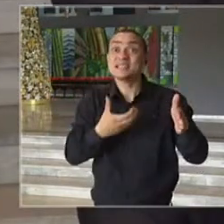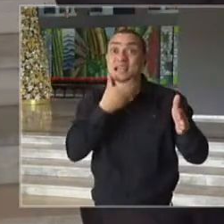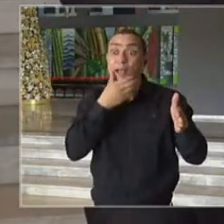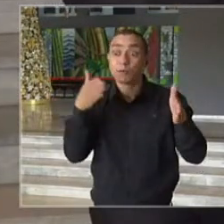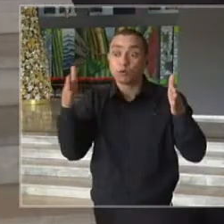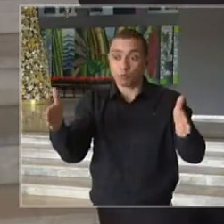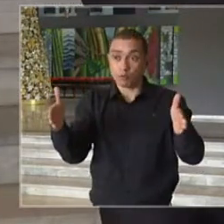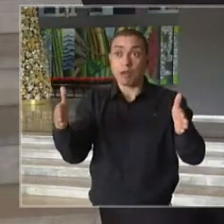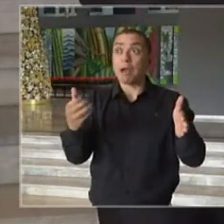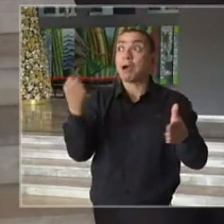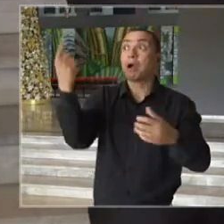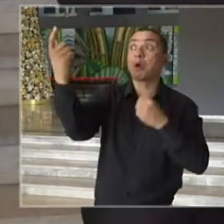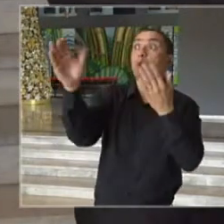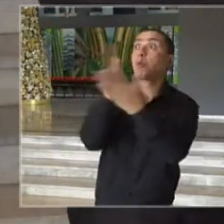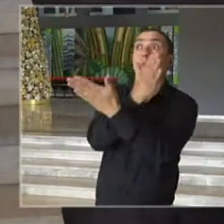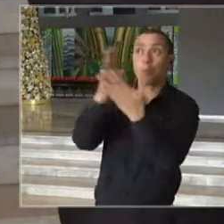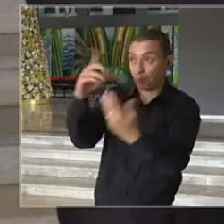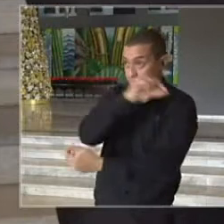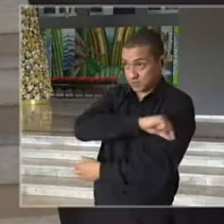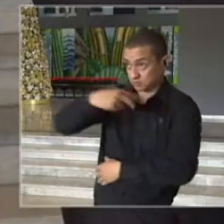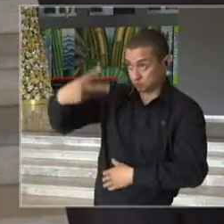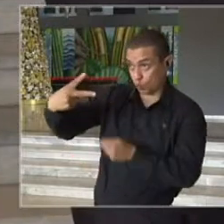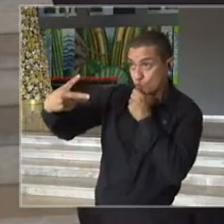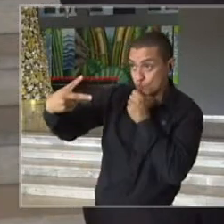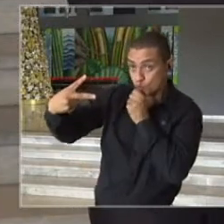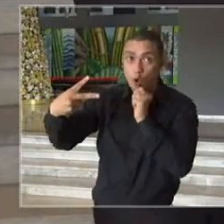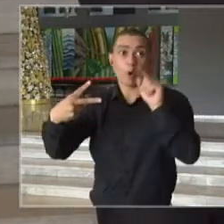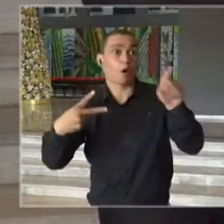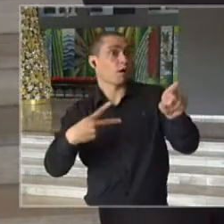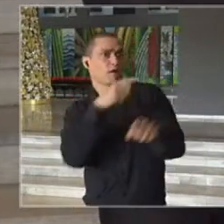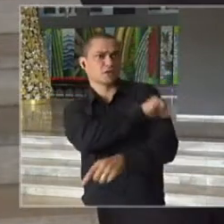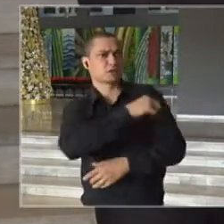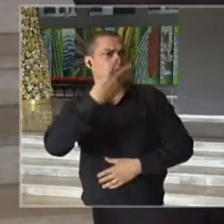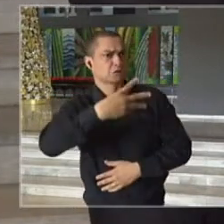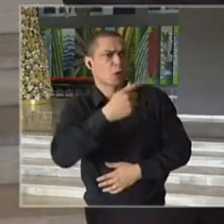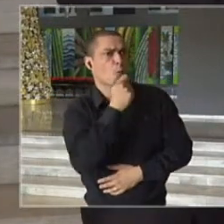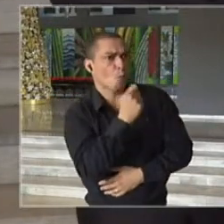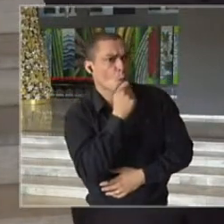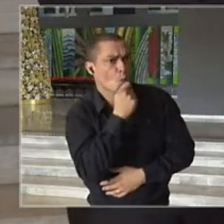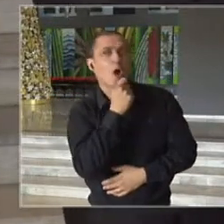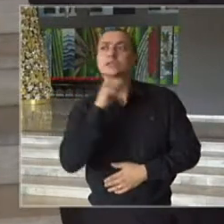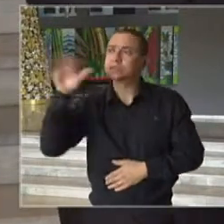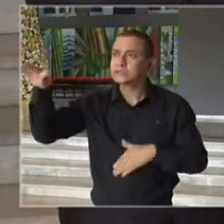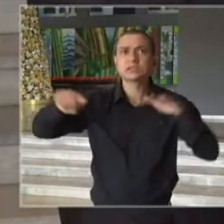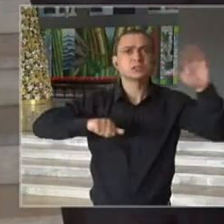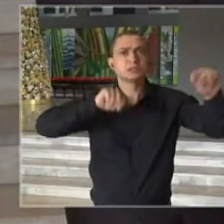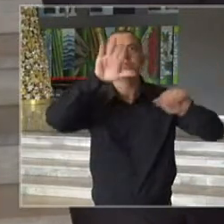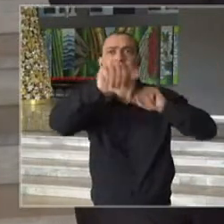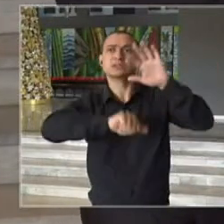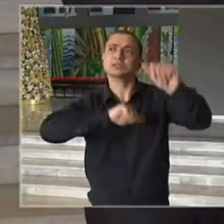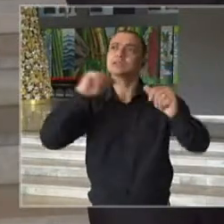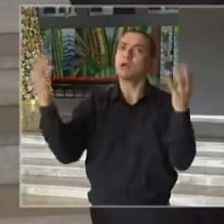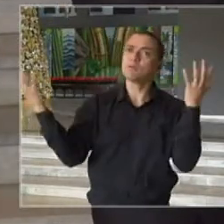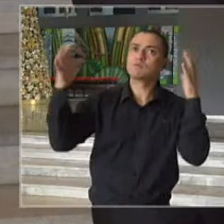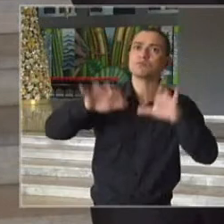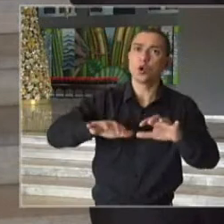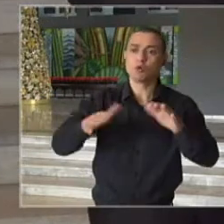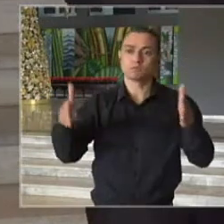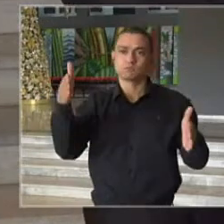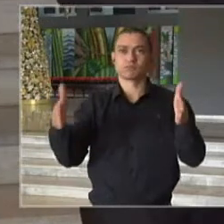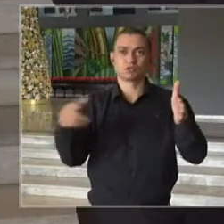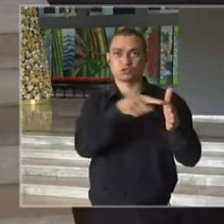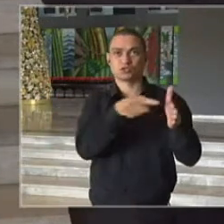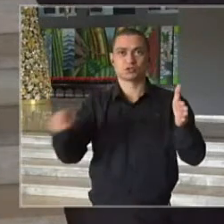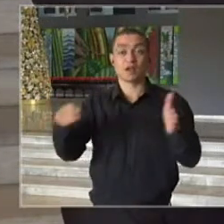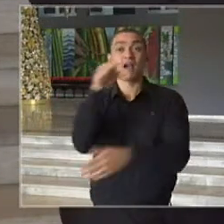que não tomaram a sua segunda dose ou que não tomaram a sua dose de reforço, venham para esse movimento de